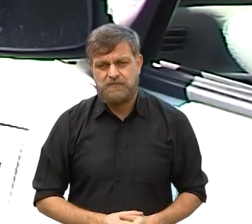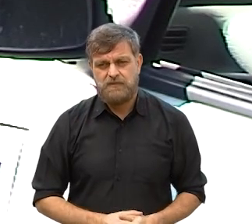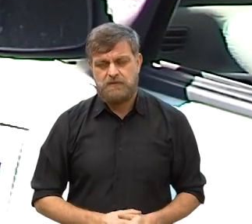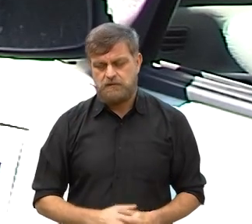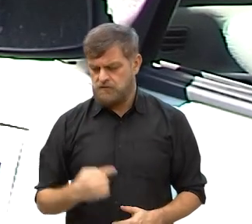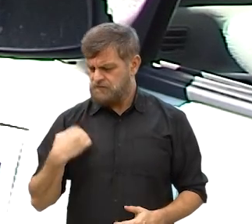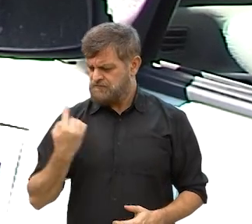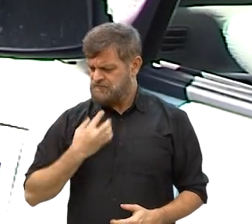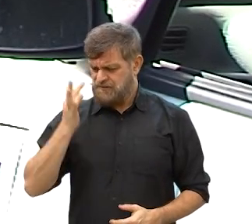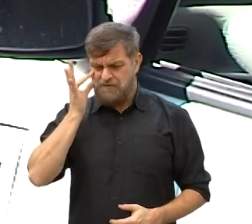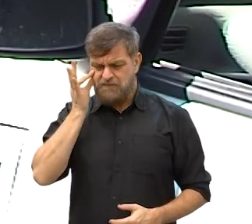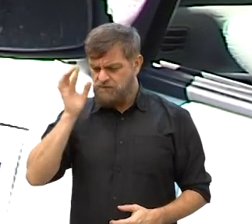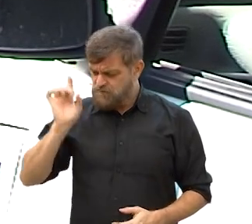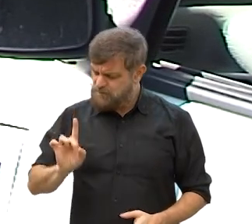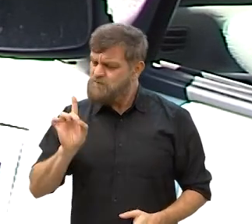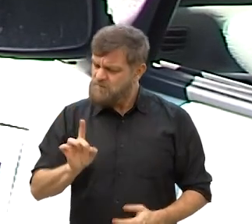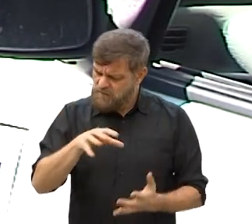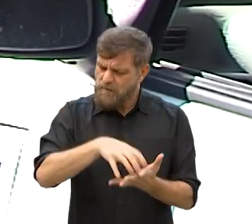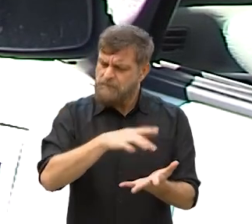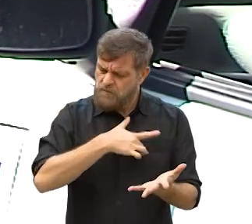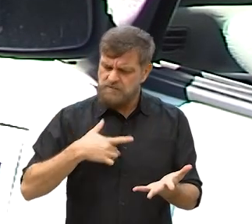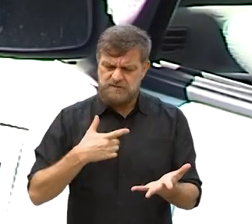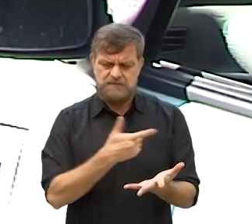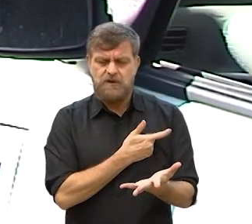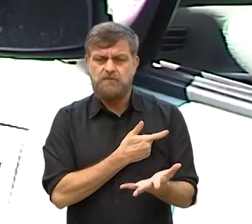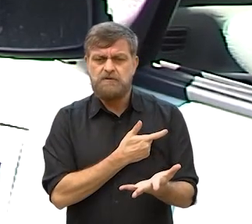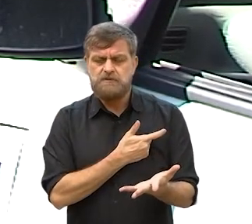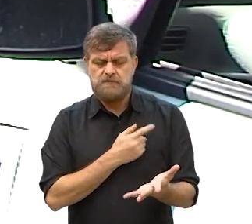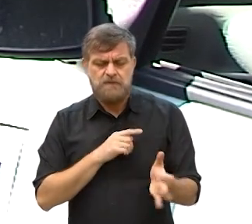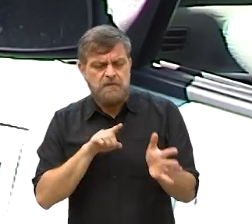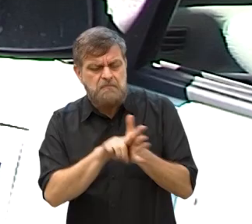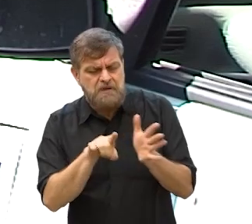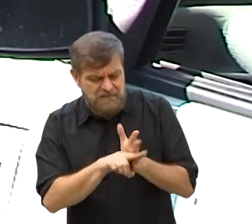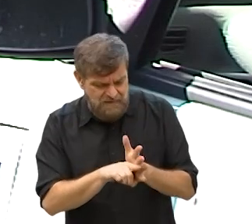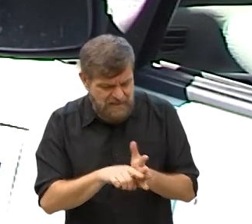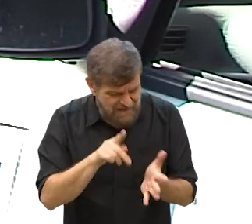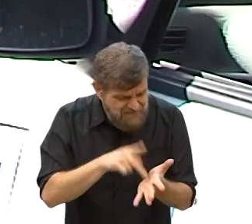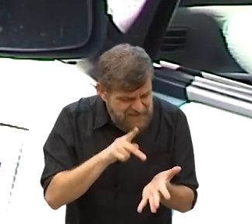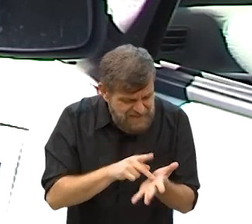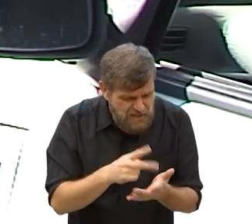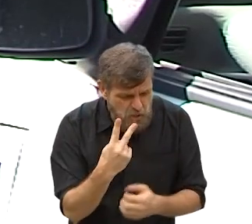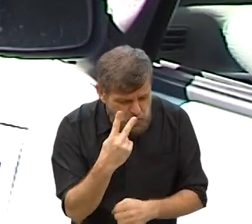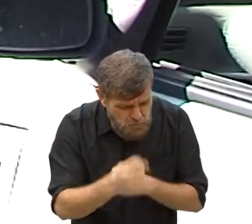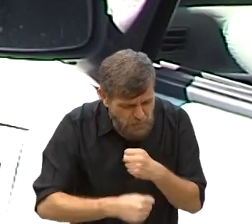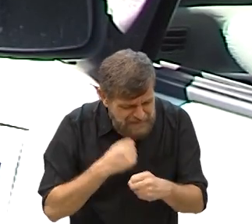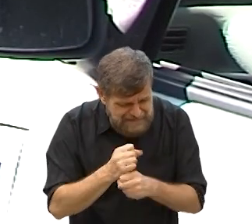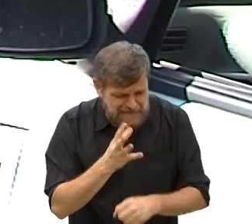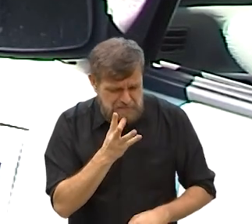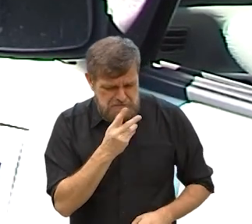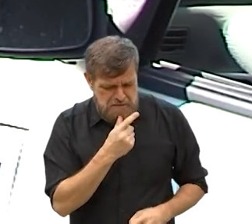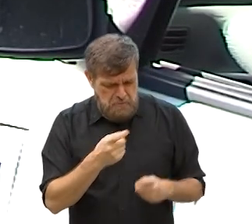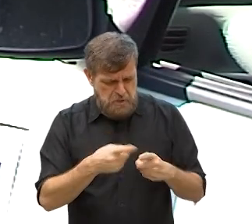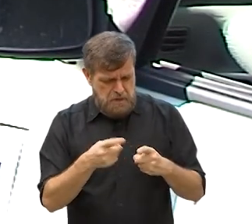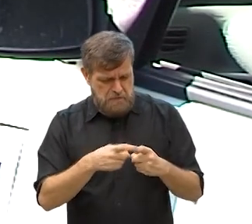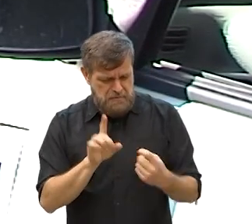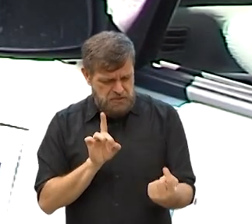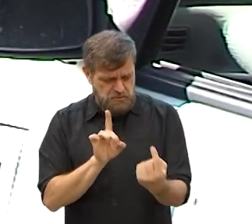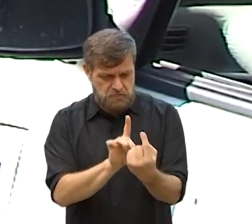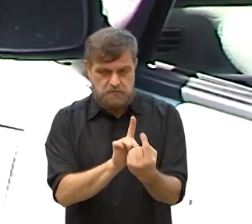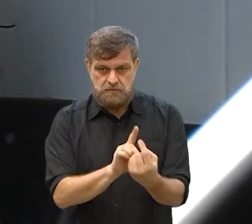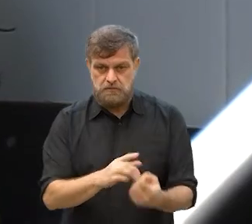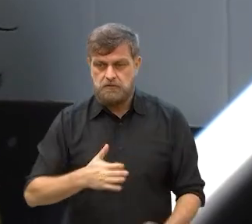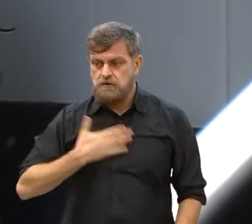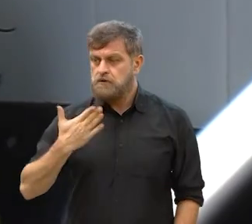Nós fomos até o posto de saúde da região para ver se procedia. É isso mesmo? E qual não foi a